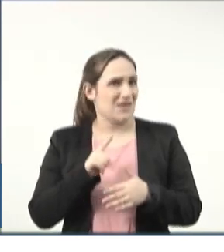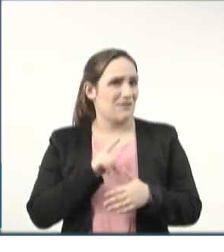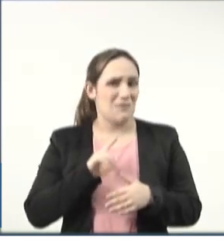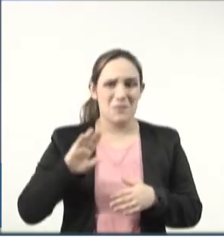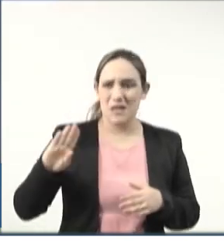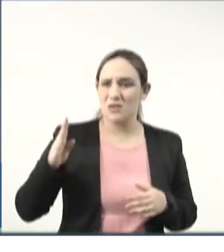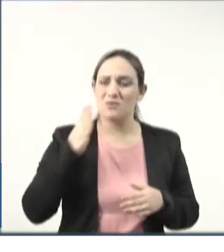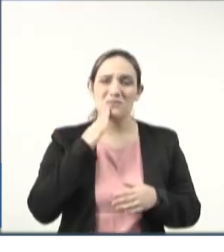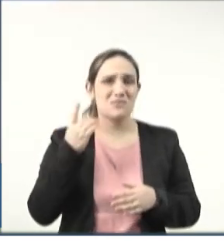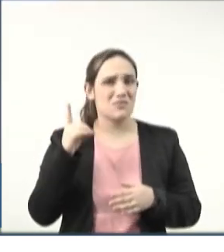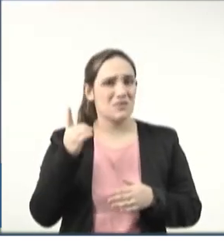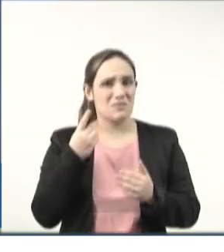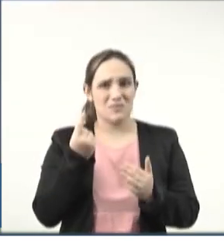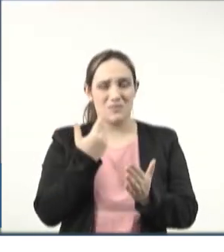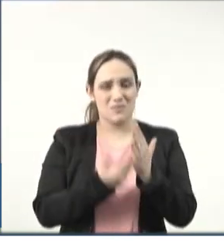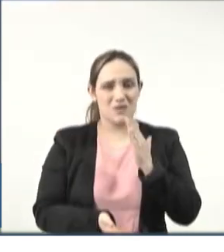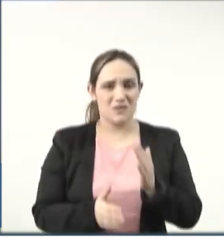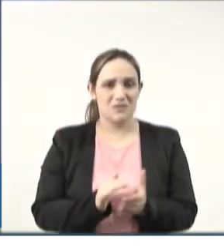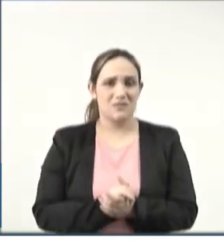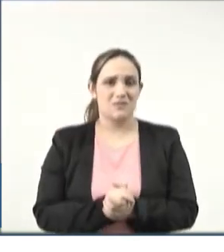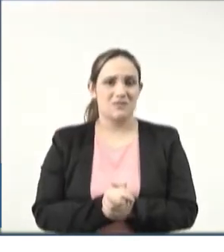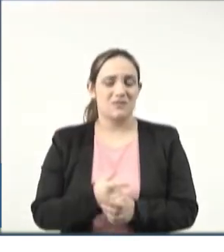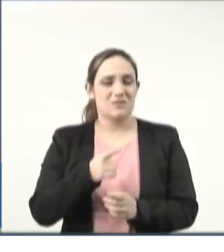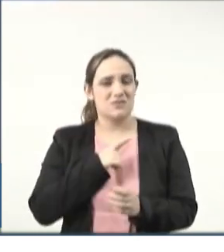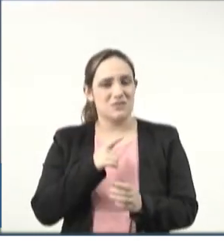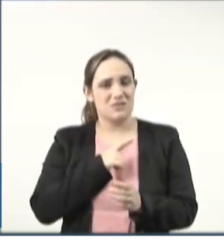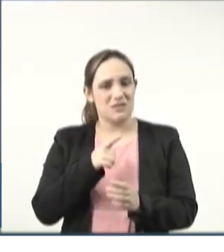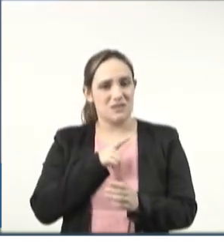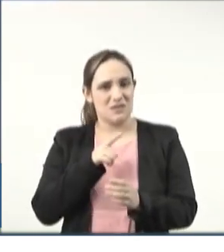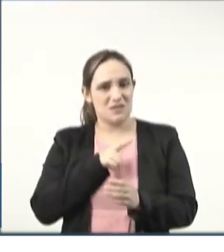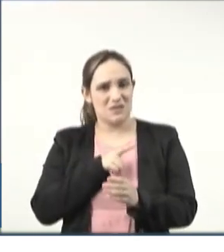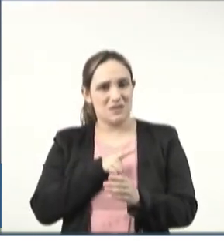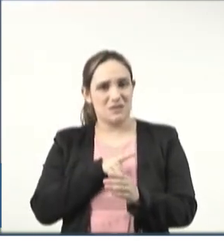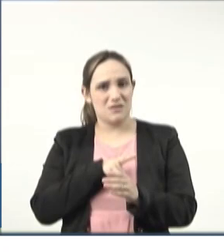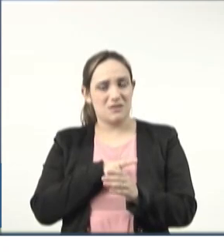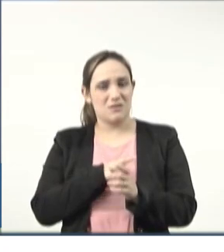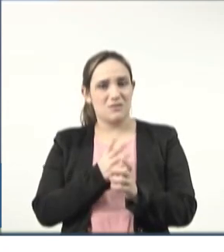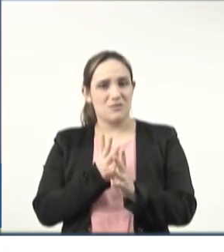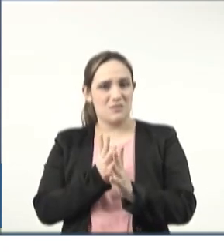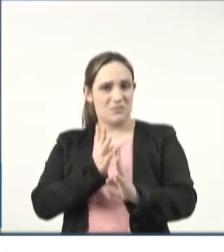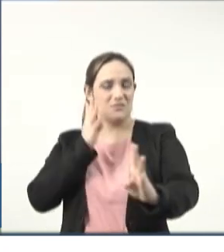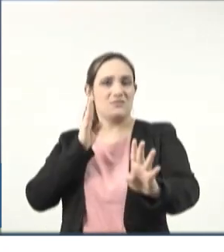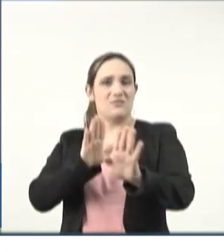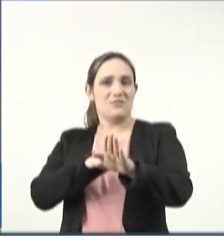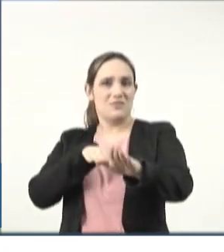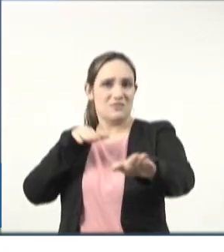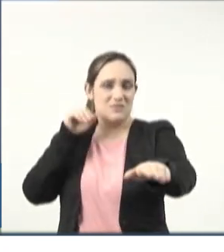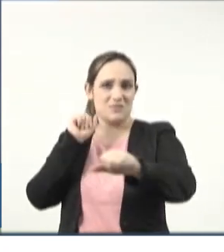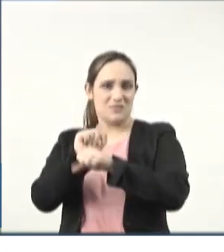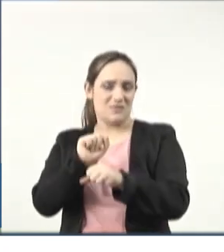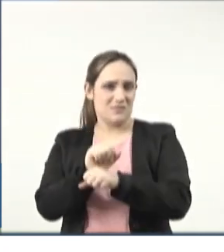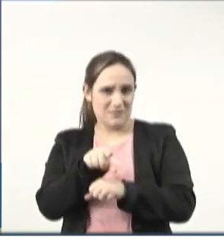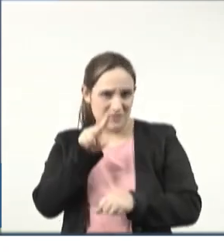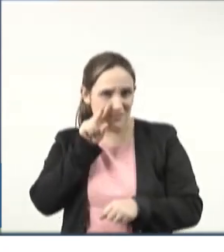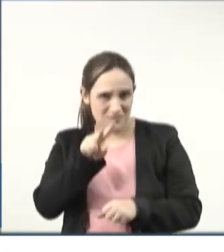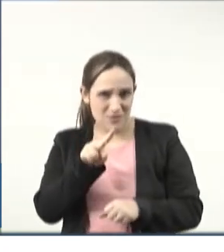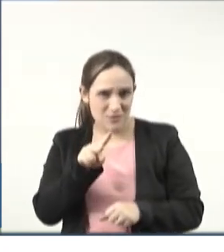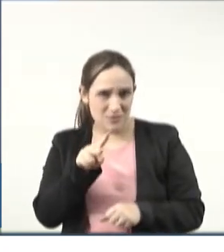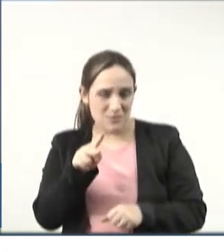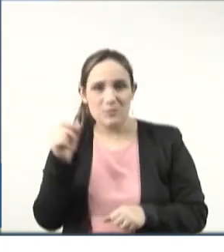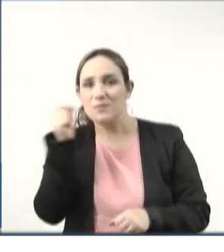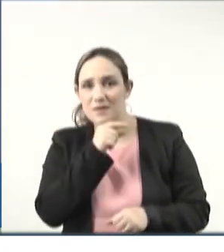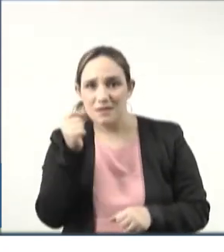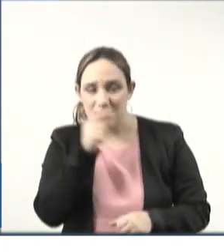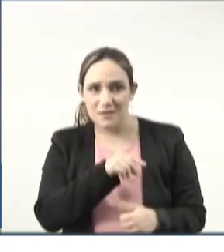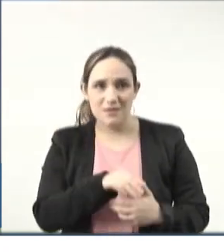de dólares. Uma fila de navios para passar. O que saiu na internet de meme? Vocês viram?